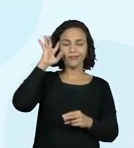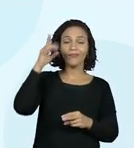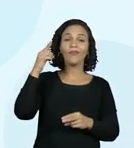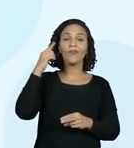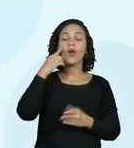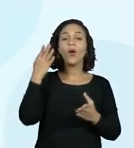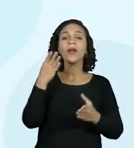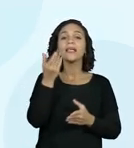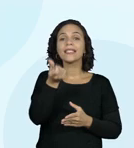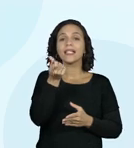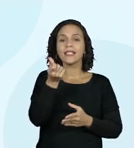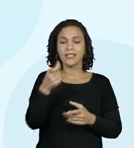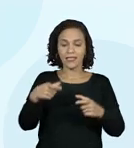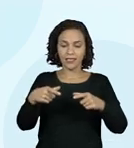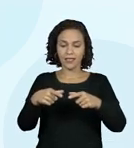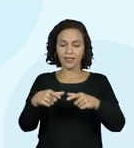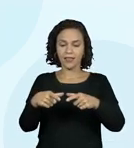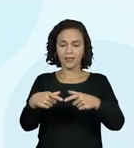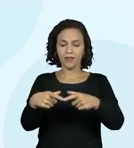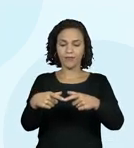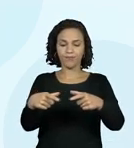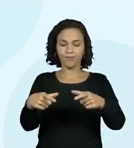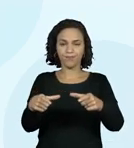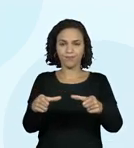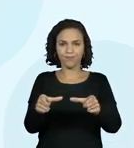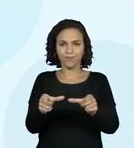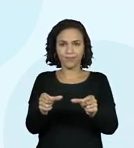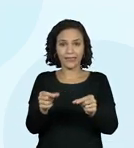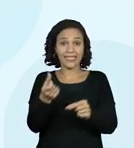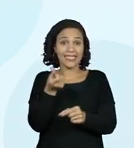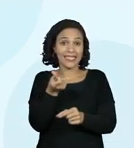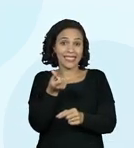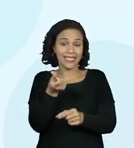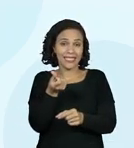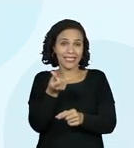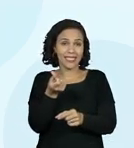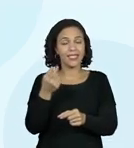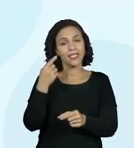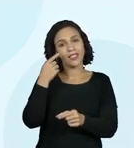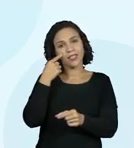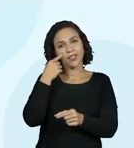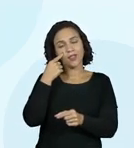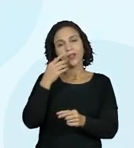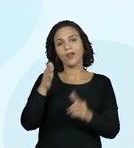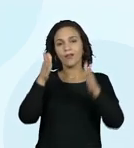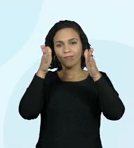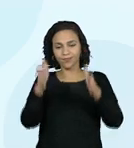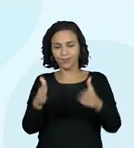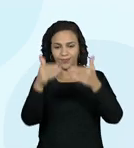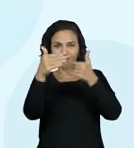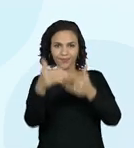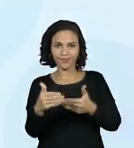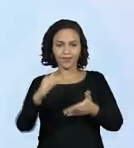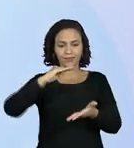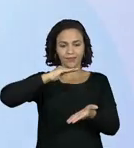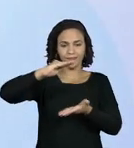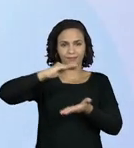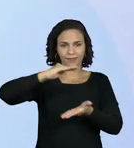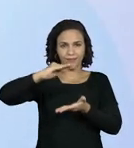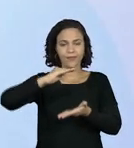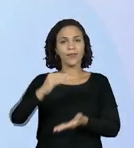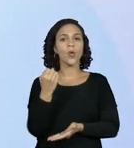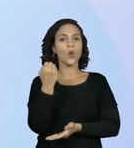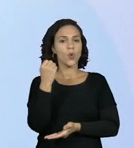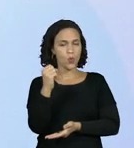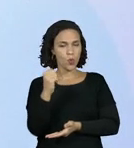base hexagonal, turma. O hexágono tem 6 lados, 8 faces, né, que são 6 do lado mais 2 em cima.